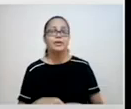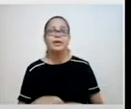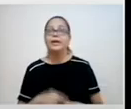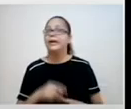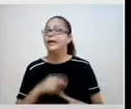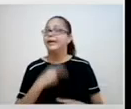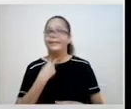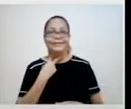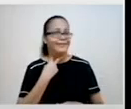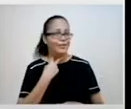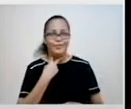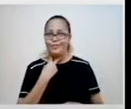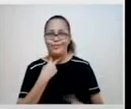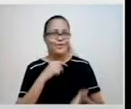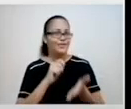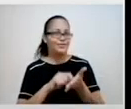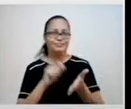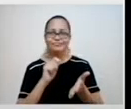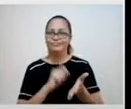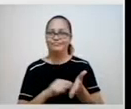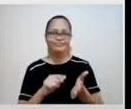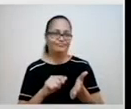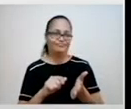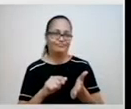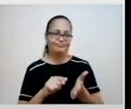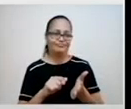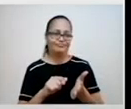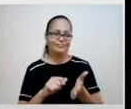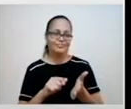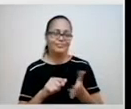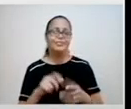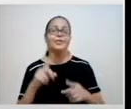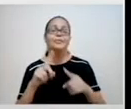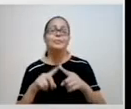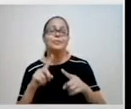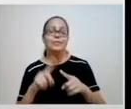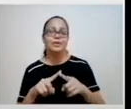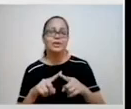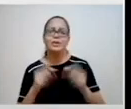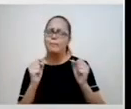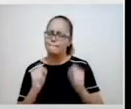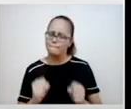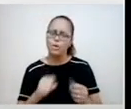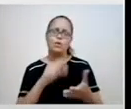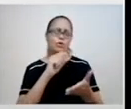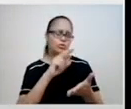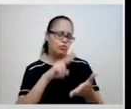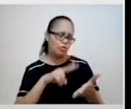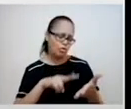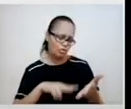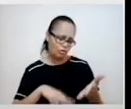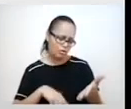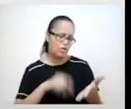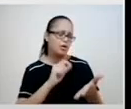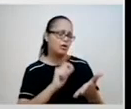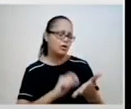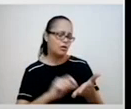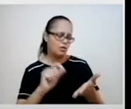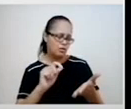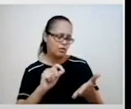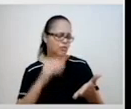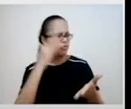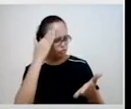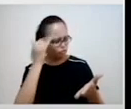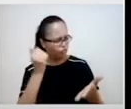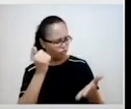nenhum na escrita. Eu não posso ficar repetindo frases, ideias, palavras. Por quê? Porque eu posso corrigir, apagar, eu posso ler para trás, eu sei o que eu já